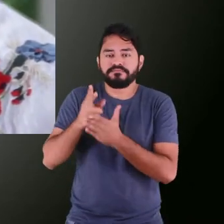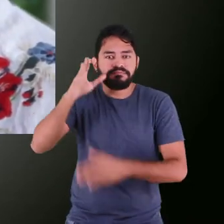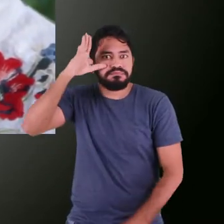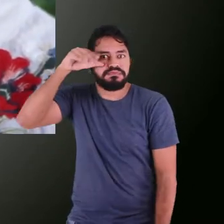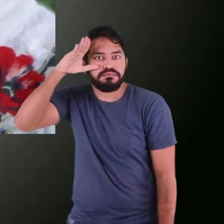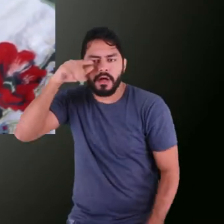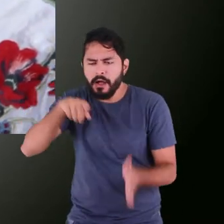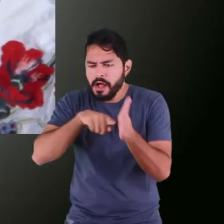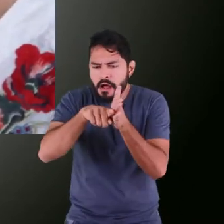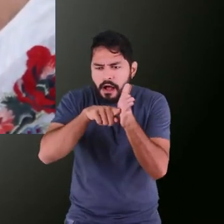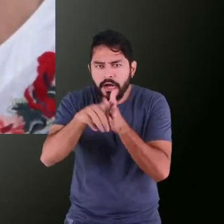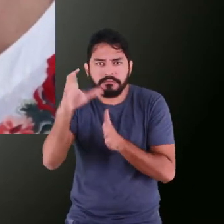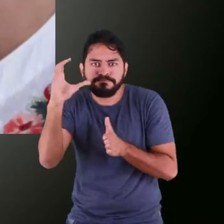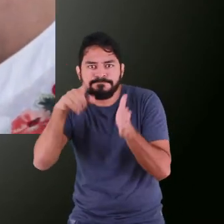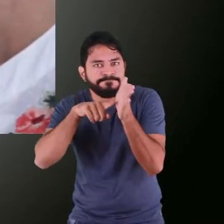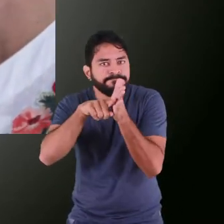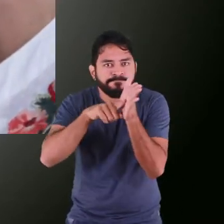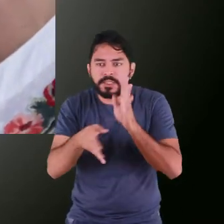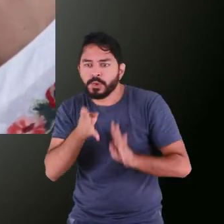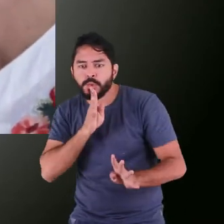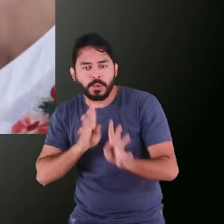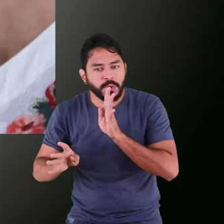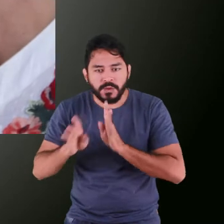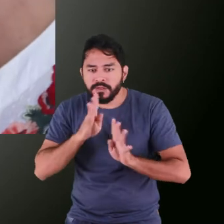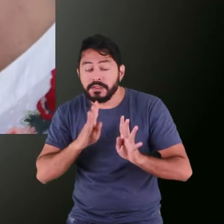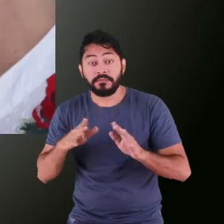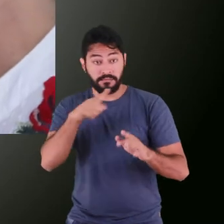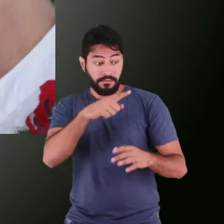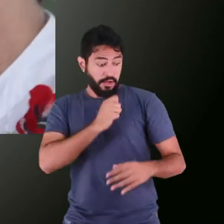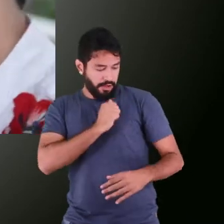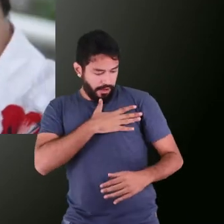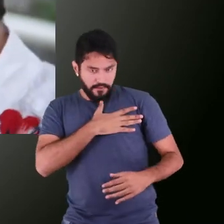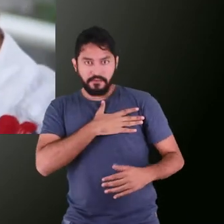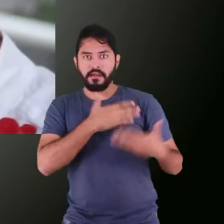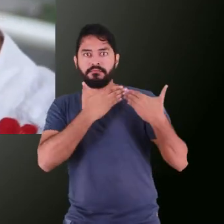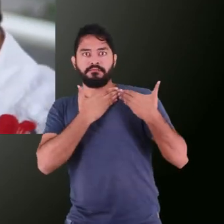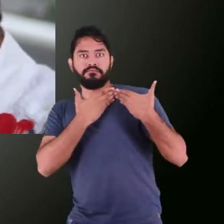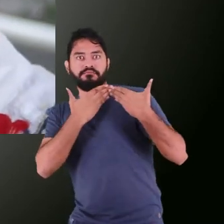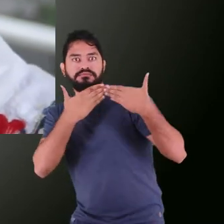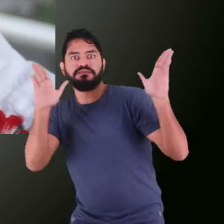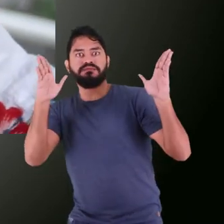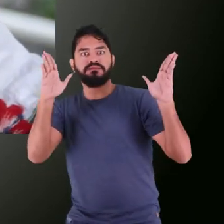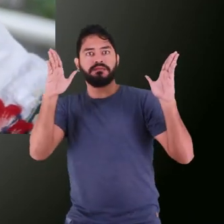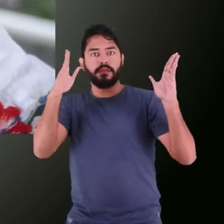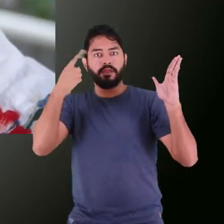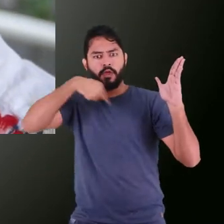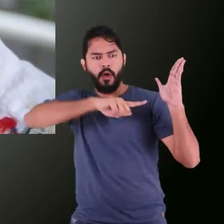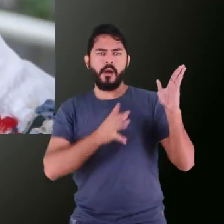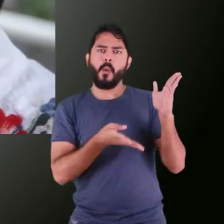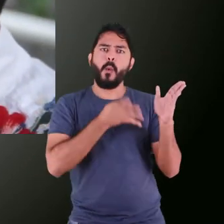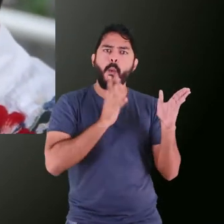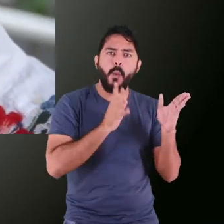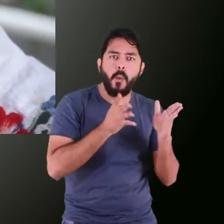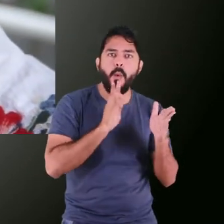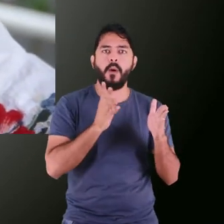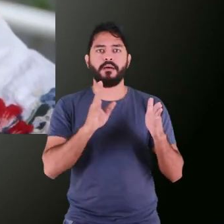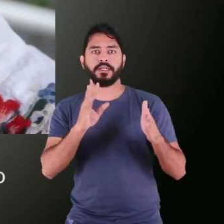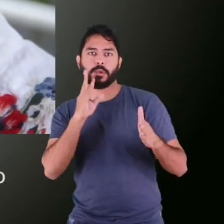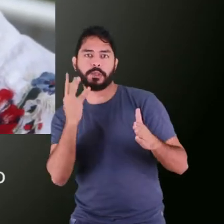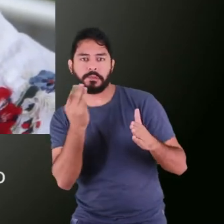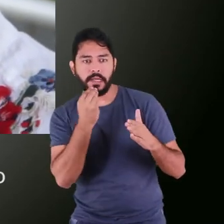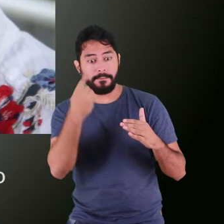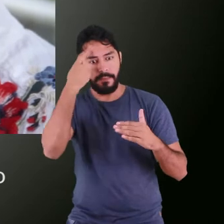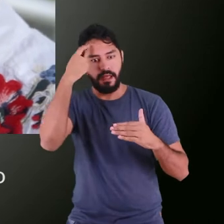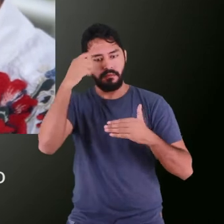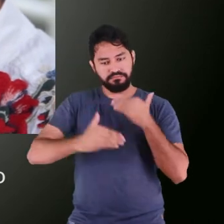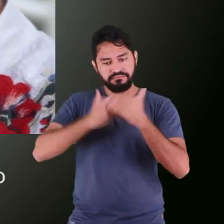das coisas, né? E o Instituto Federal, ele abre portas para a gente pensar a ciência, pensar os modos de